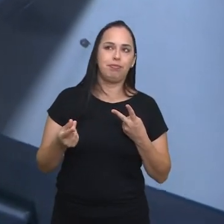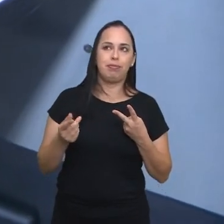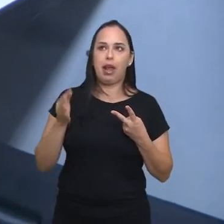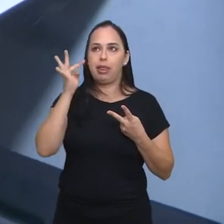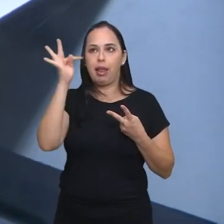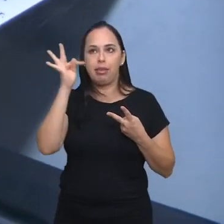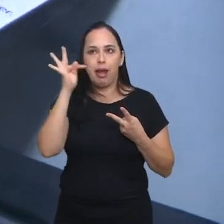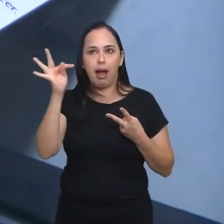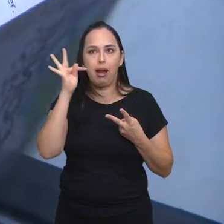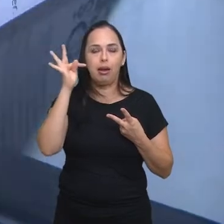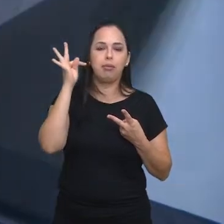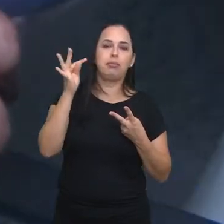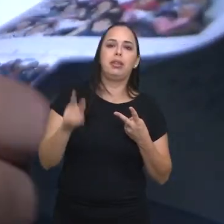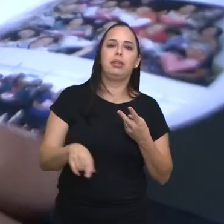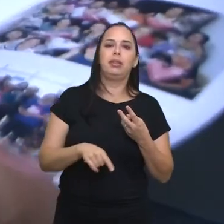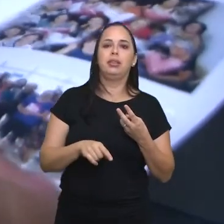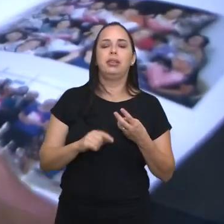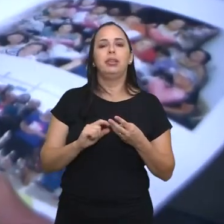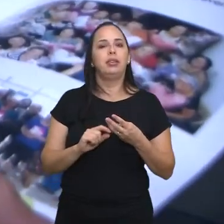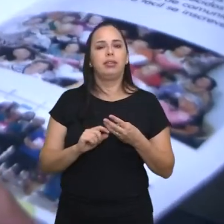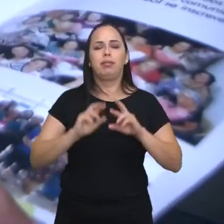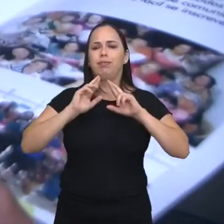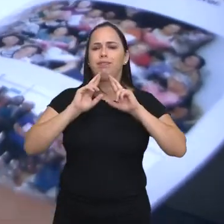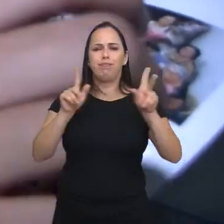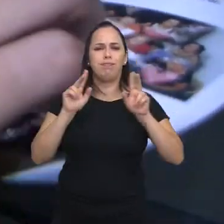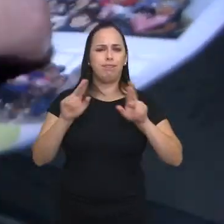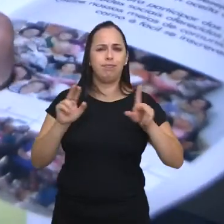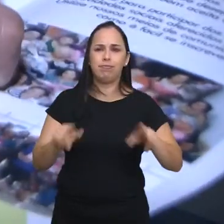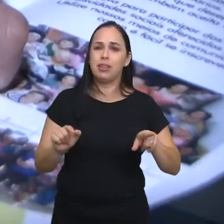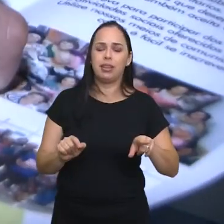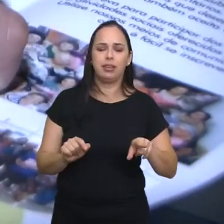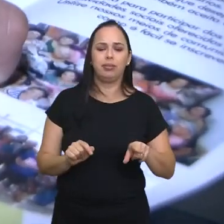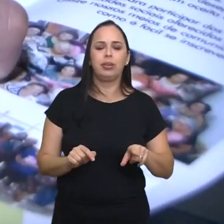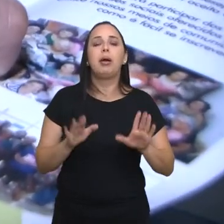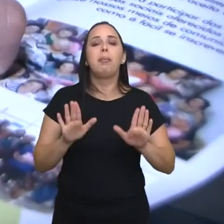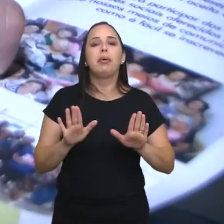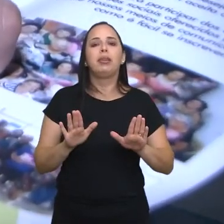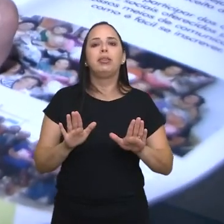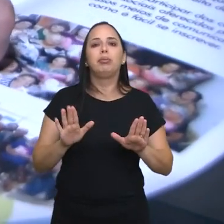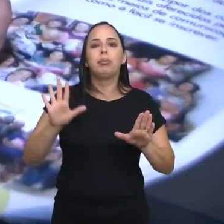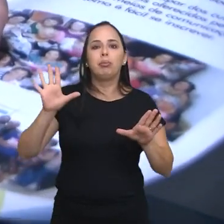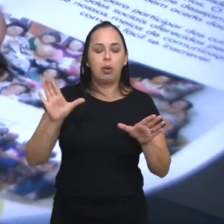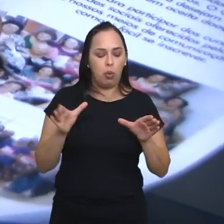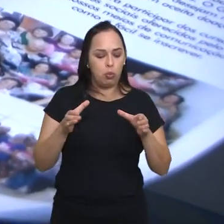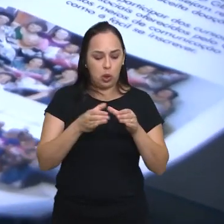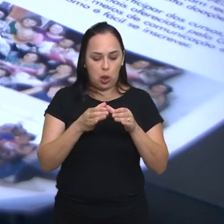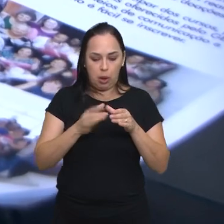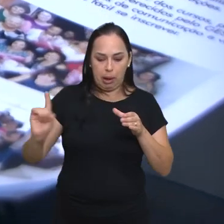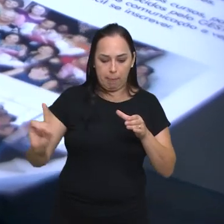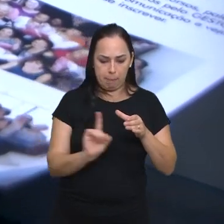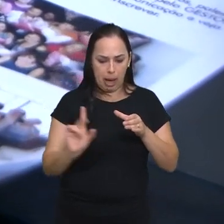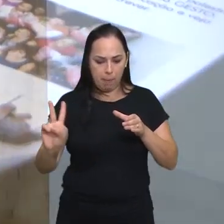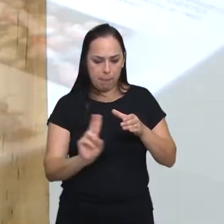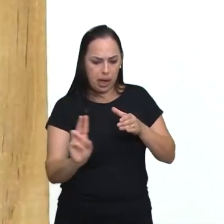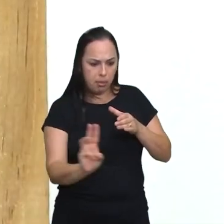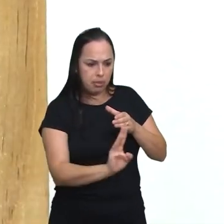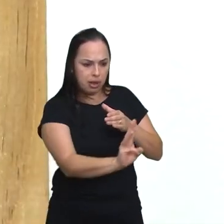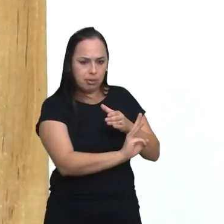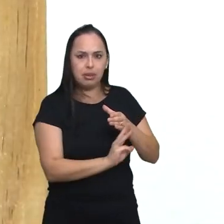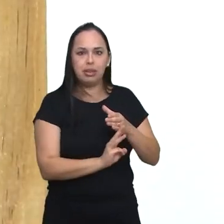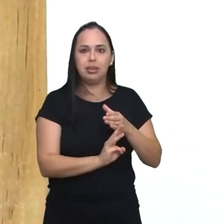profissionais de terapias complementares como a auriculoterapia, para compor, para quem quiser